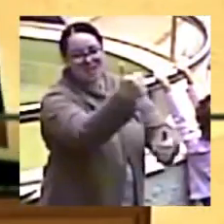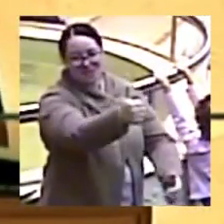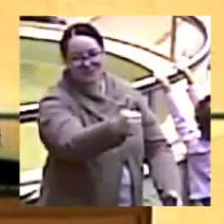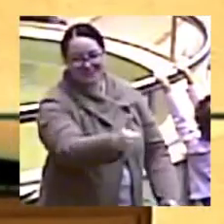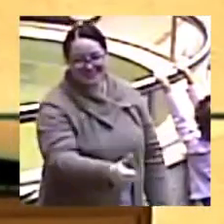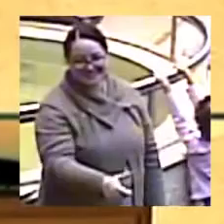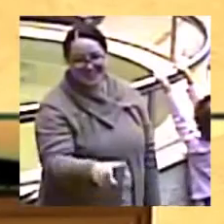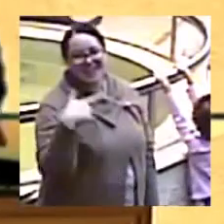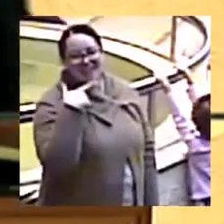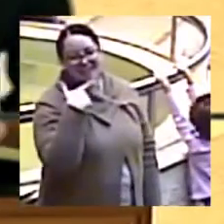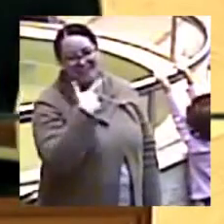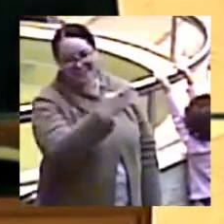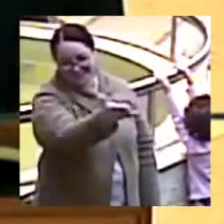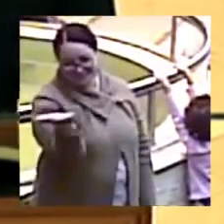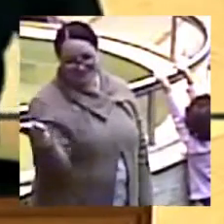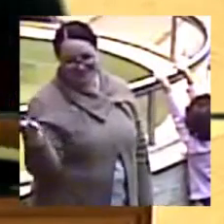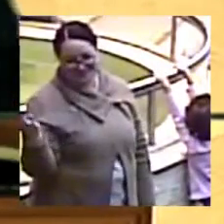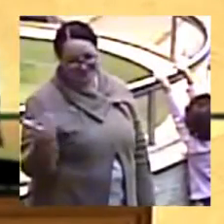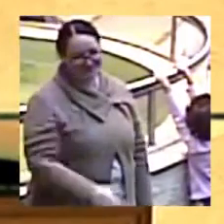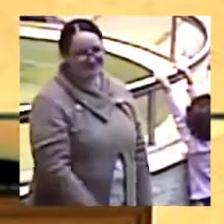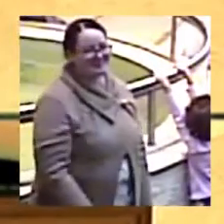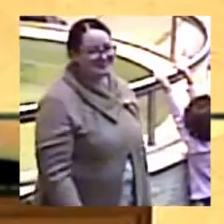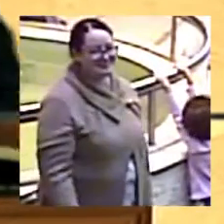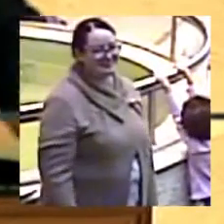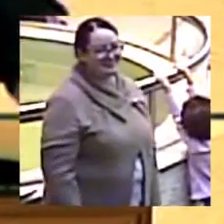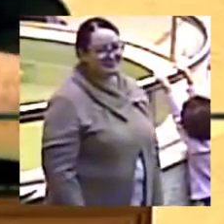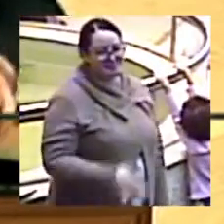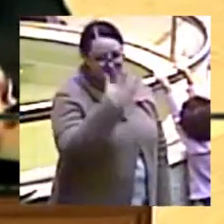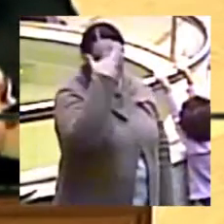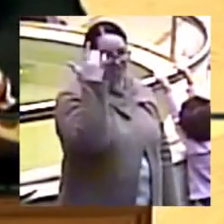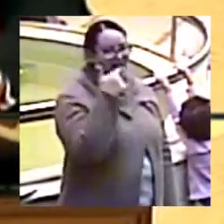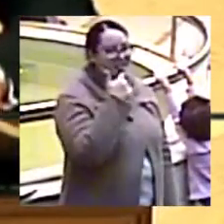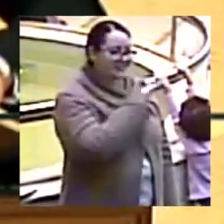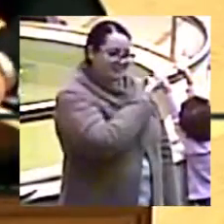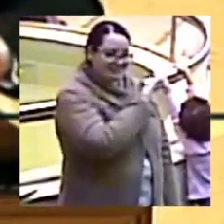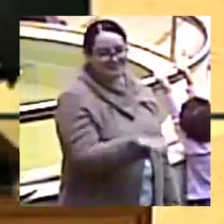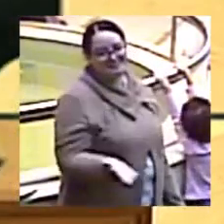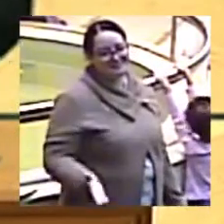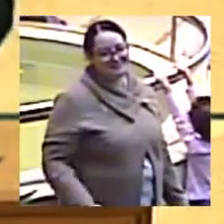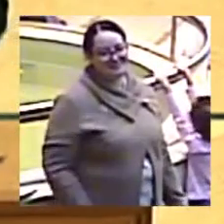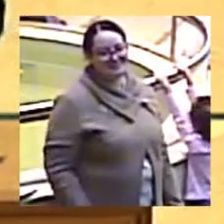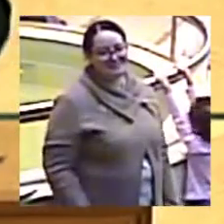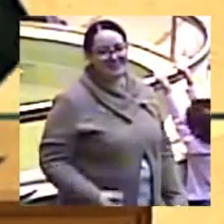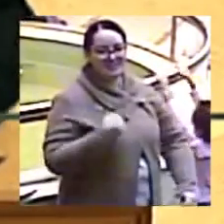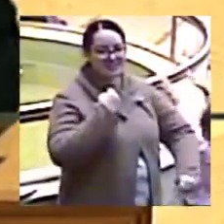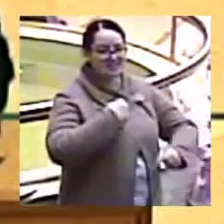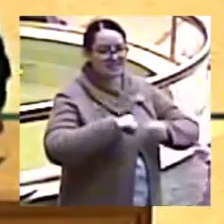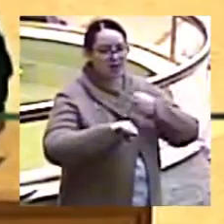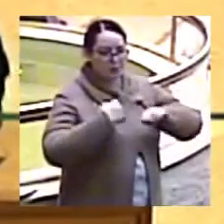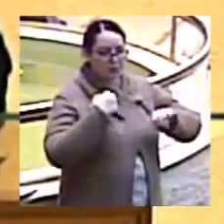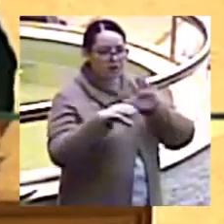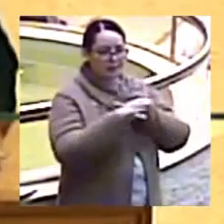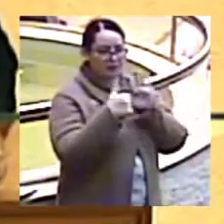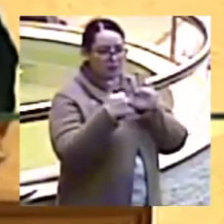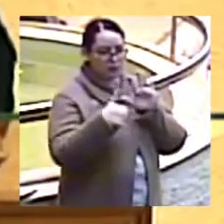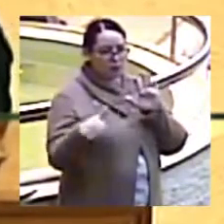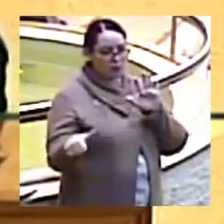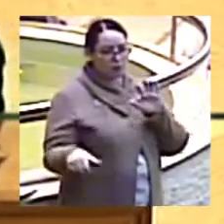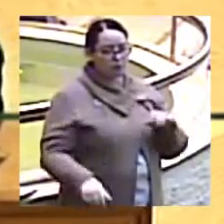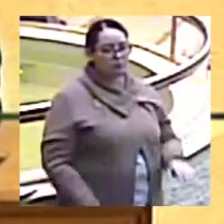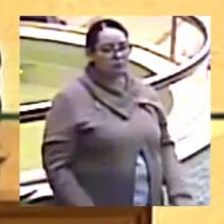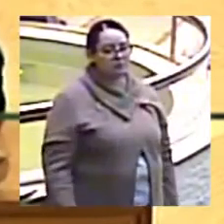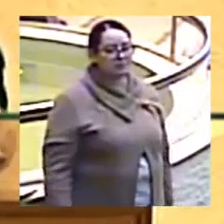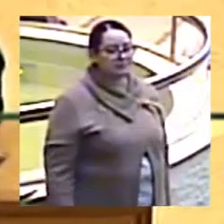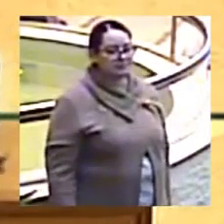Então é o seguinte, nós vamos ler o que está em Salmos 11, depois nós